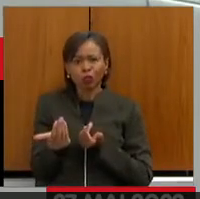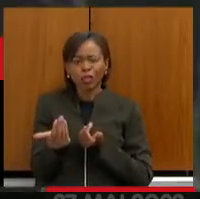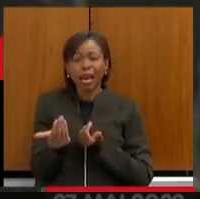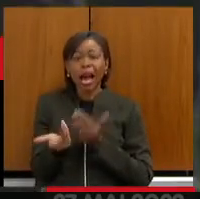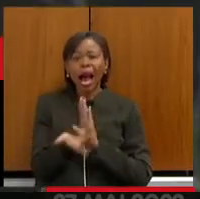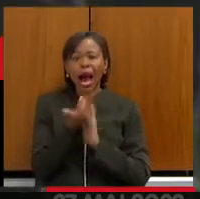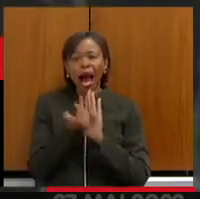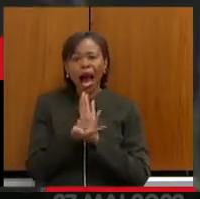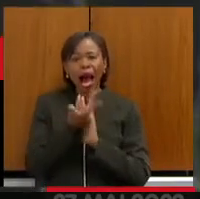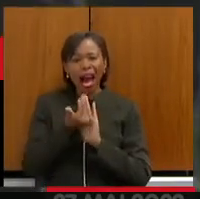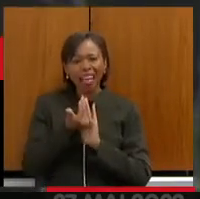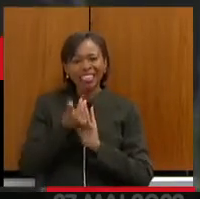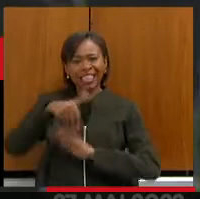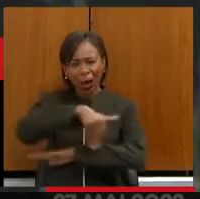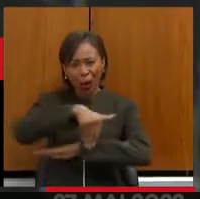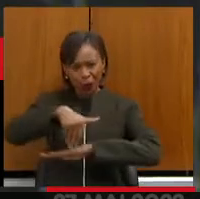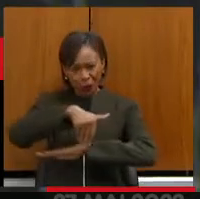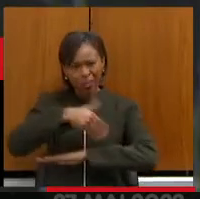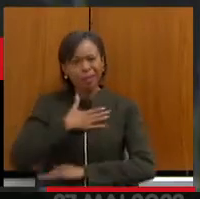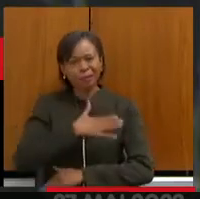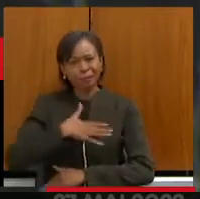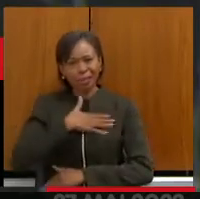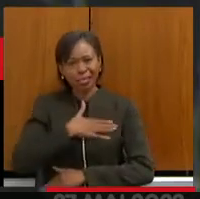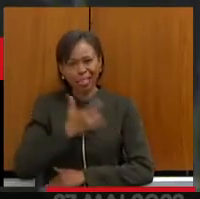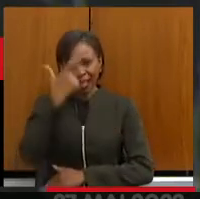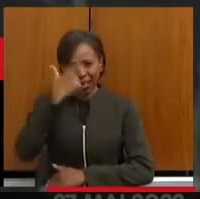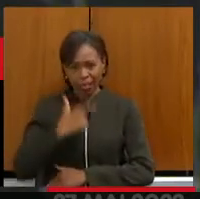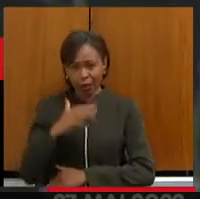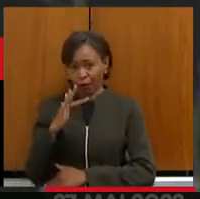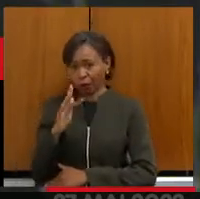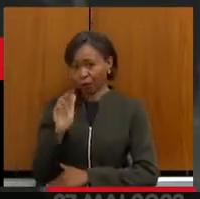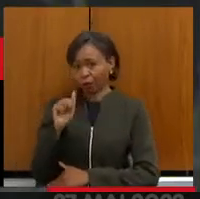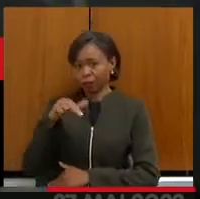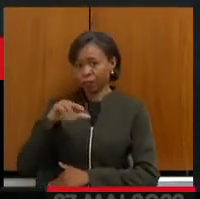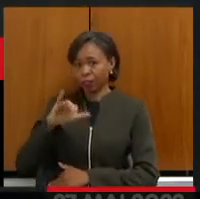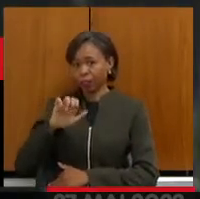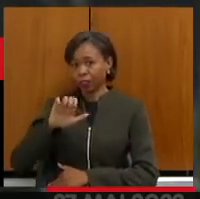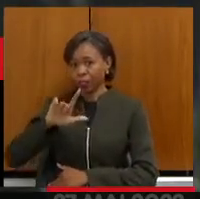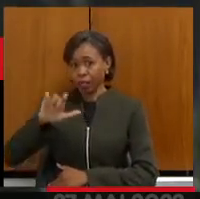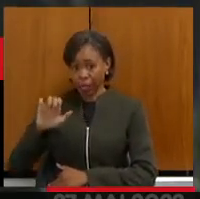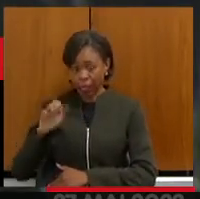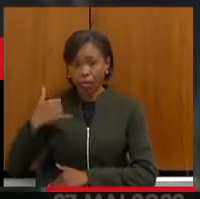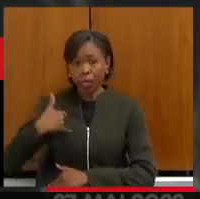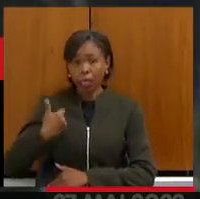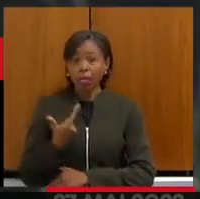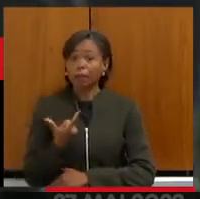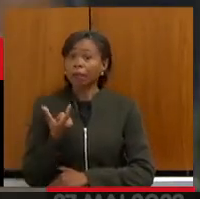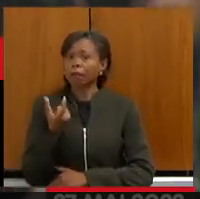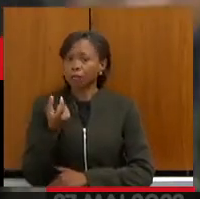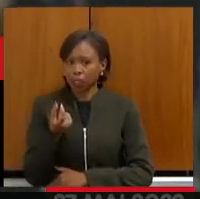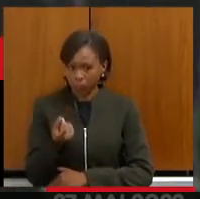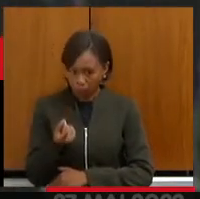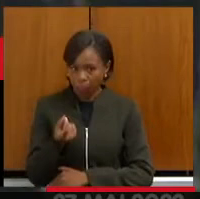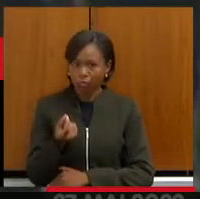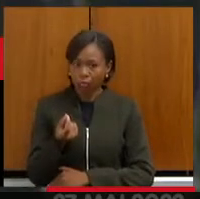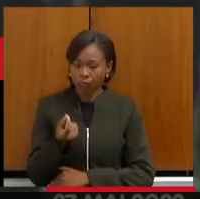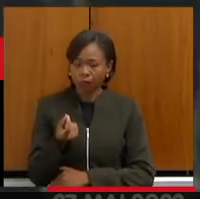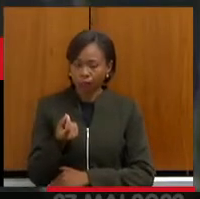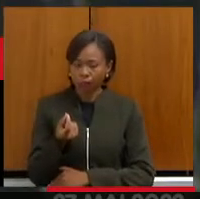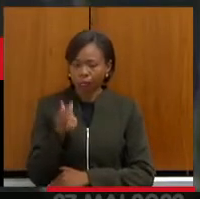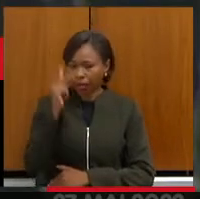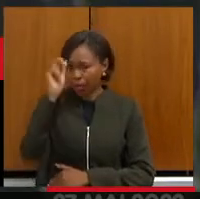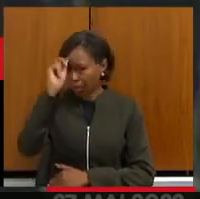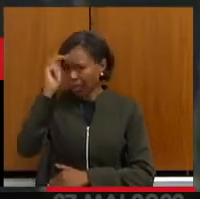de rua muito prazer eu me chamo Franciele Vieira Cabral tenho 20 anos de idade como Ana Paula